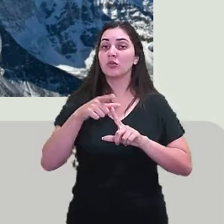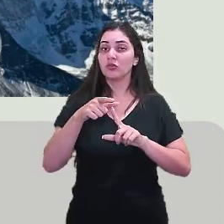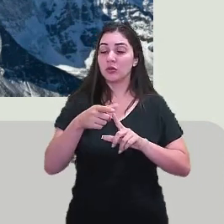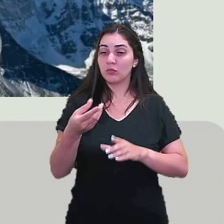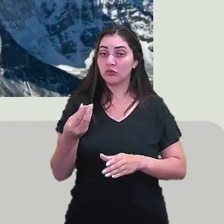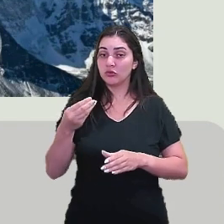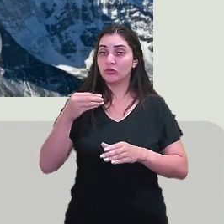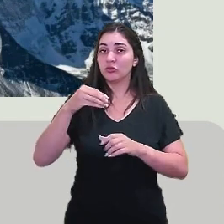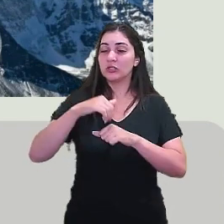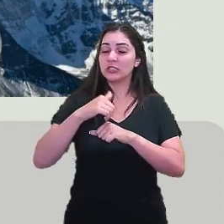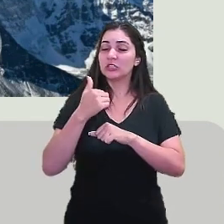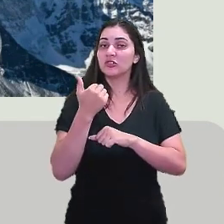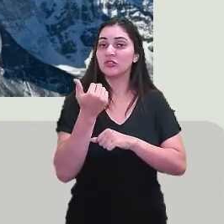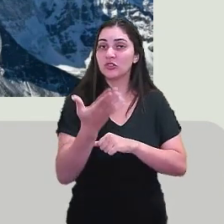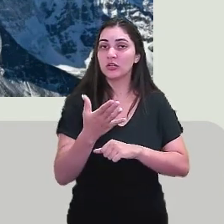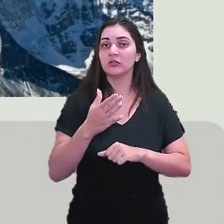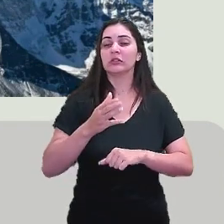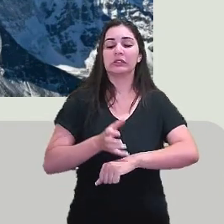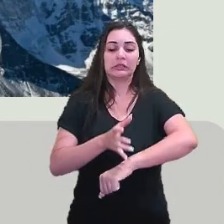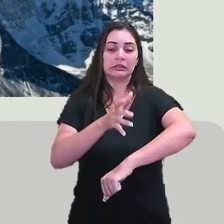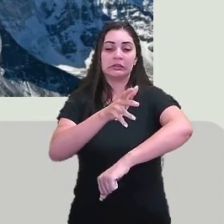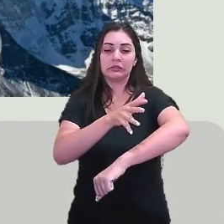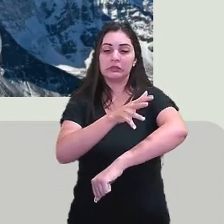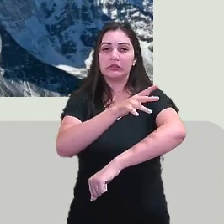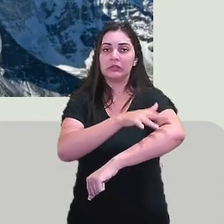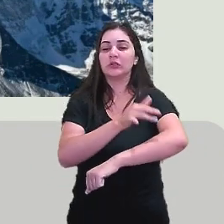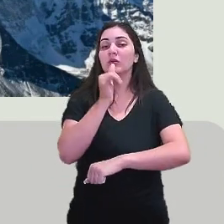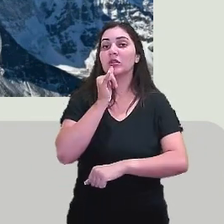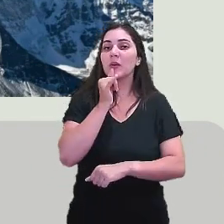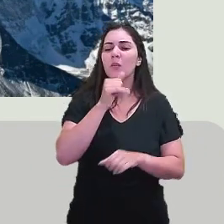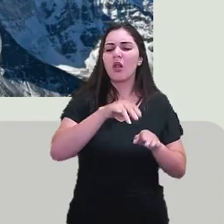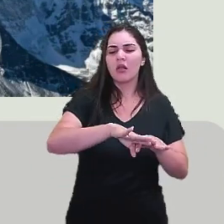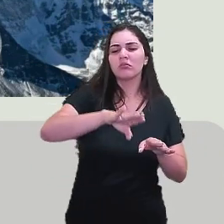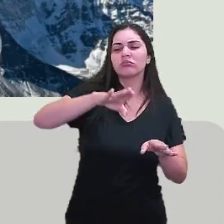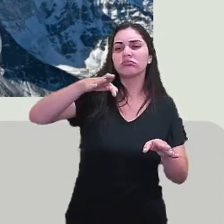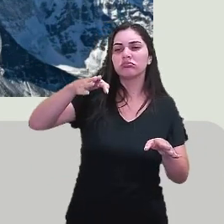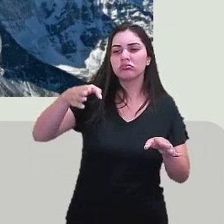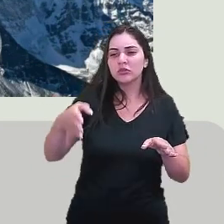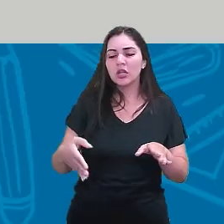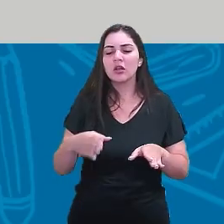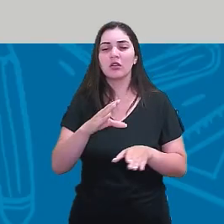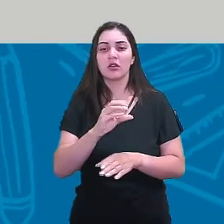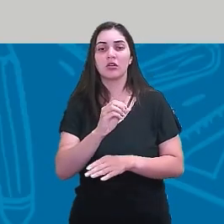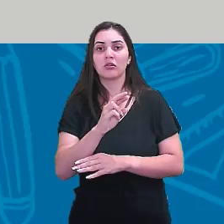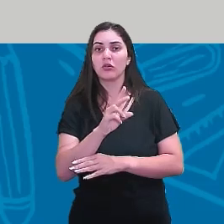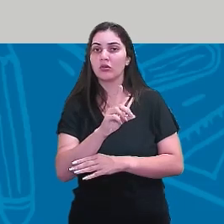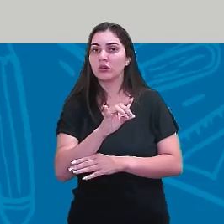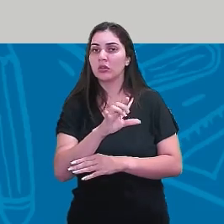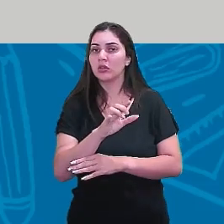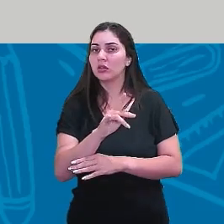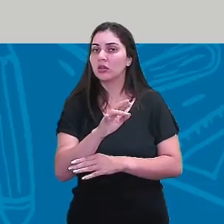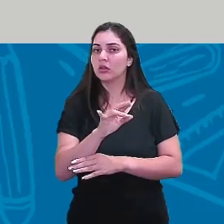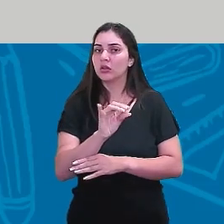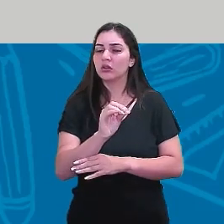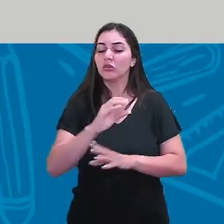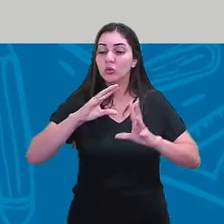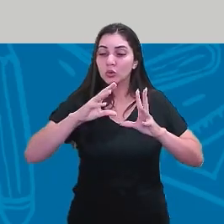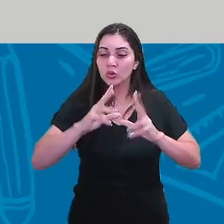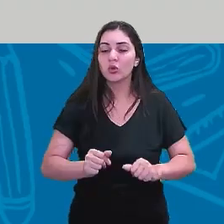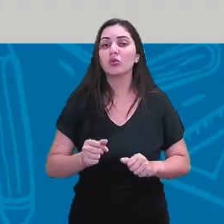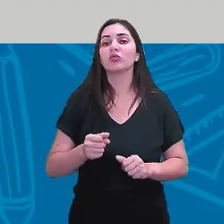relevo. Então, as montanhas, as cordilheiras que a gente viu na aula passada, todas elas são provocadas